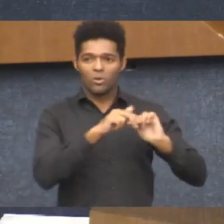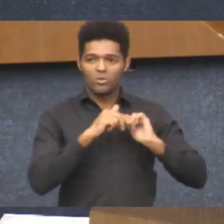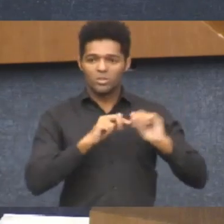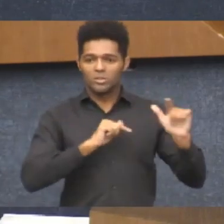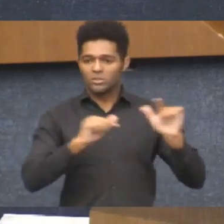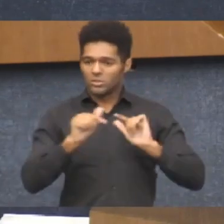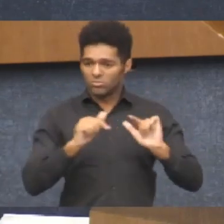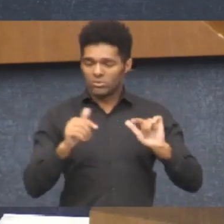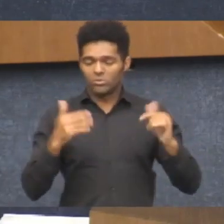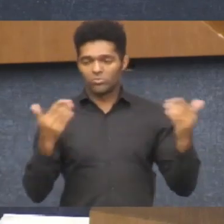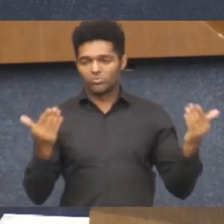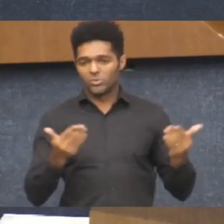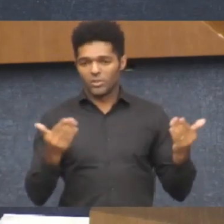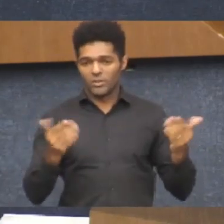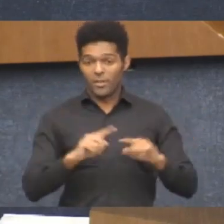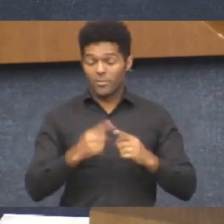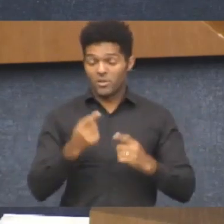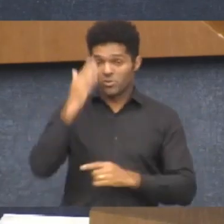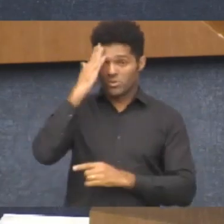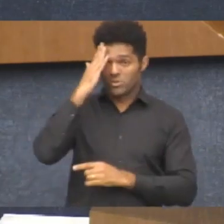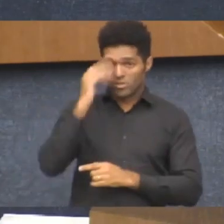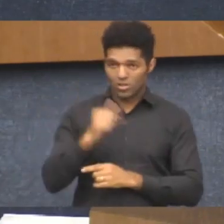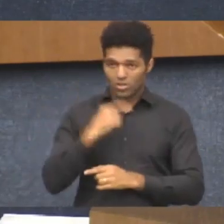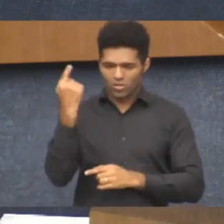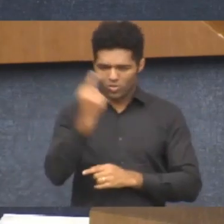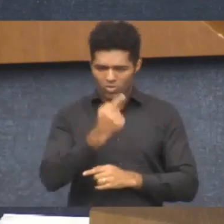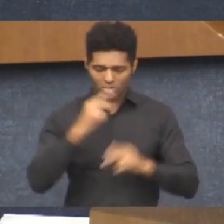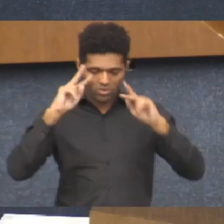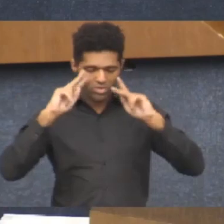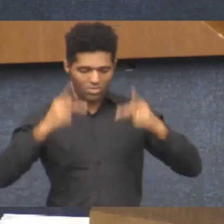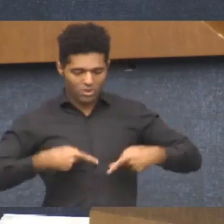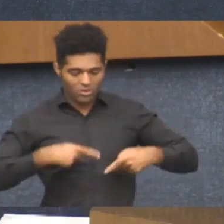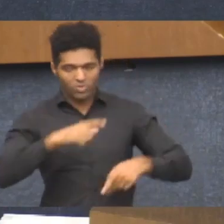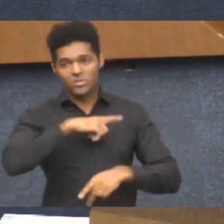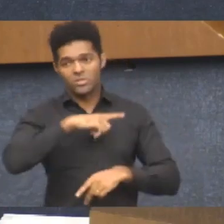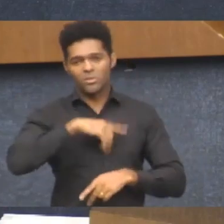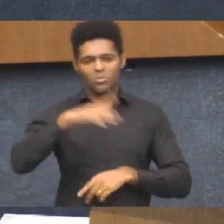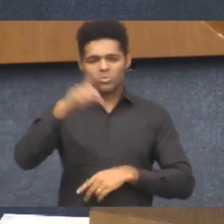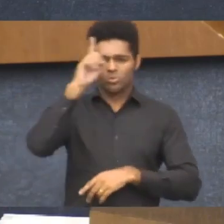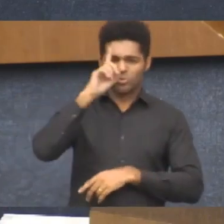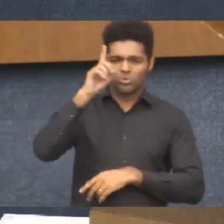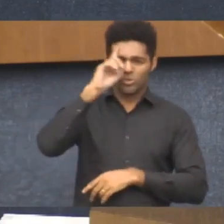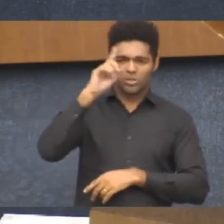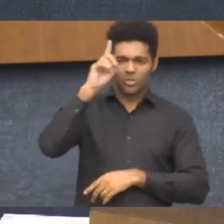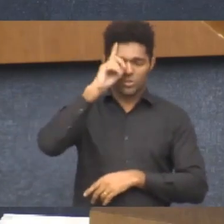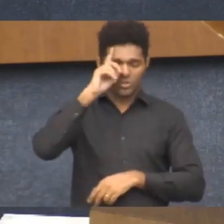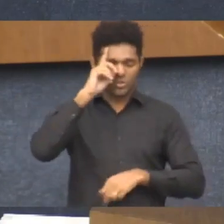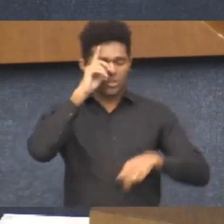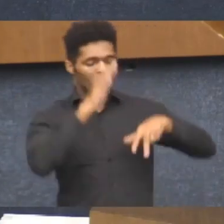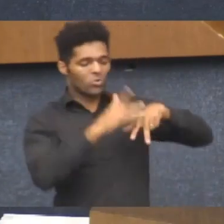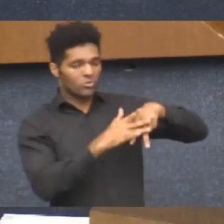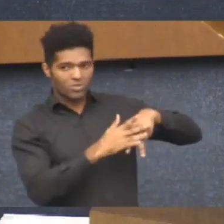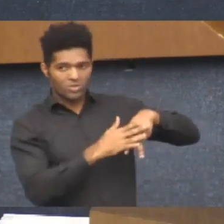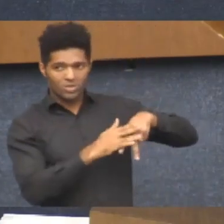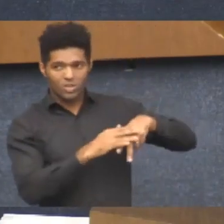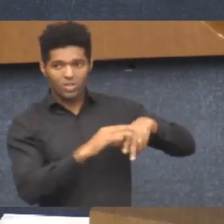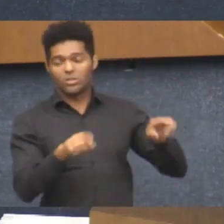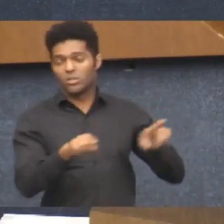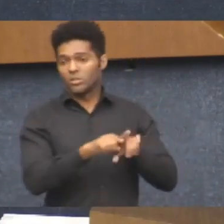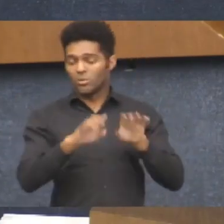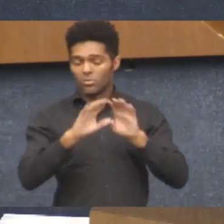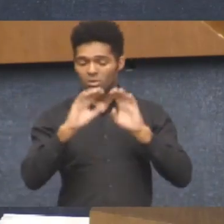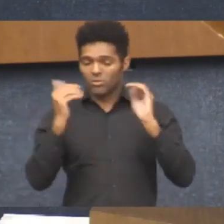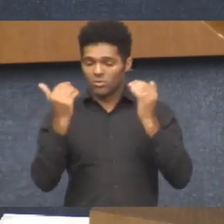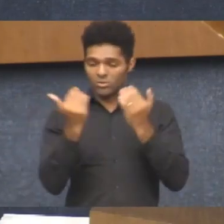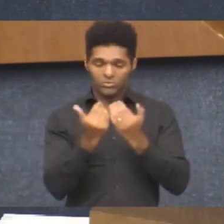que fazem, mas eu sei que nós somos, né? No dia a dia, pelos nossos pacientes, pela nossa